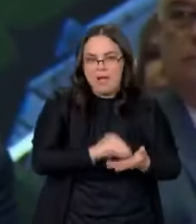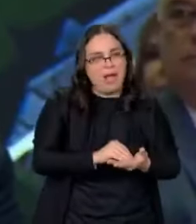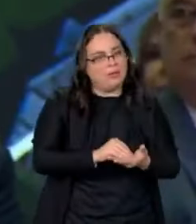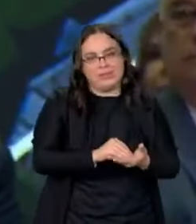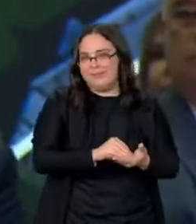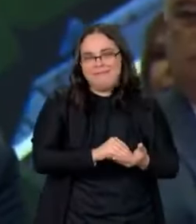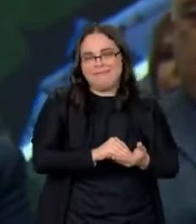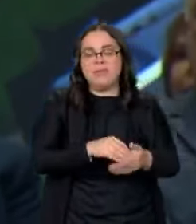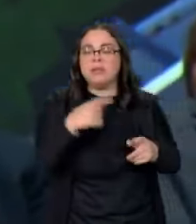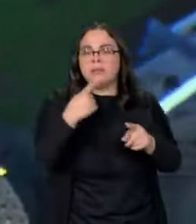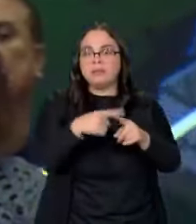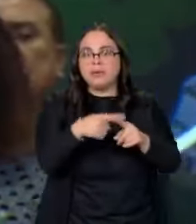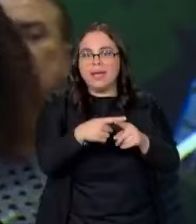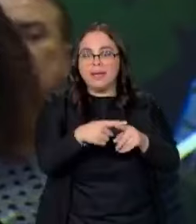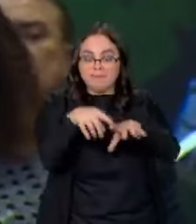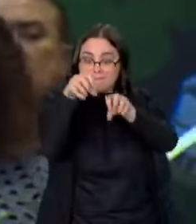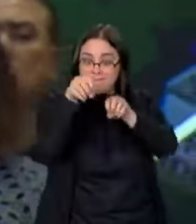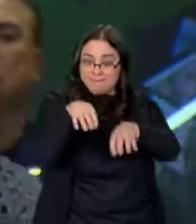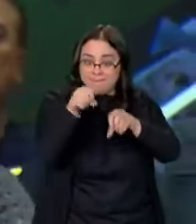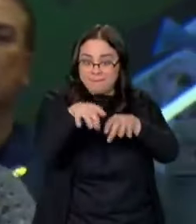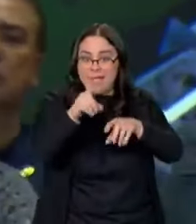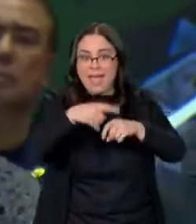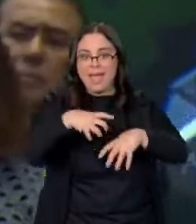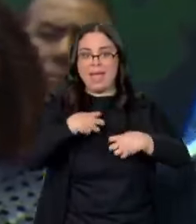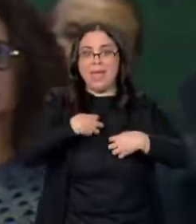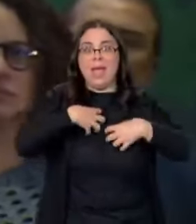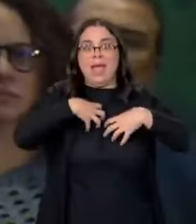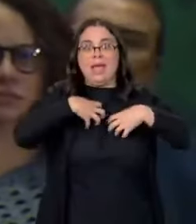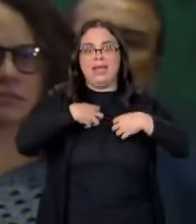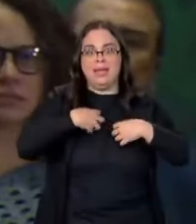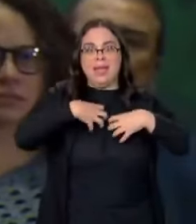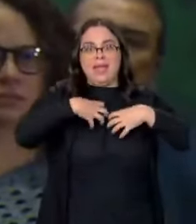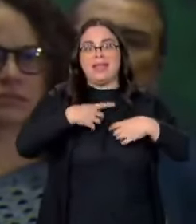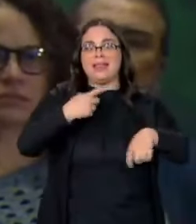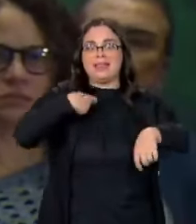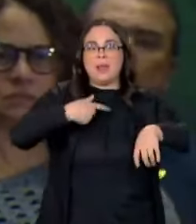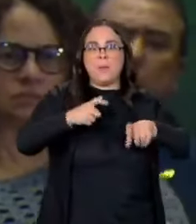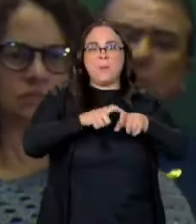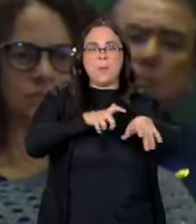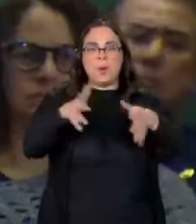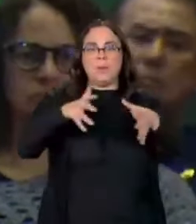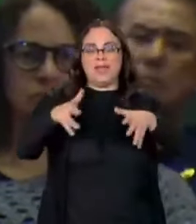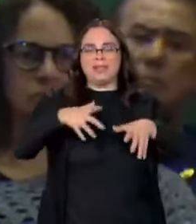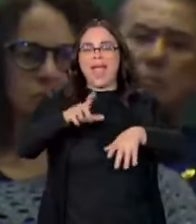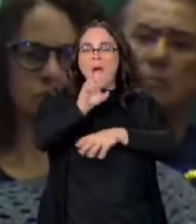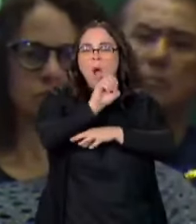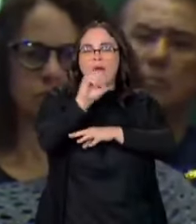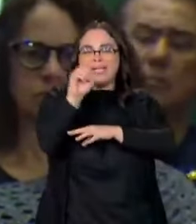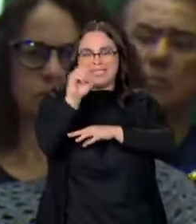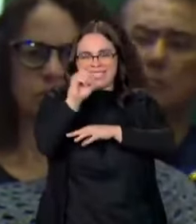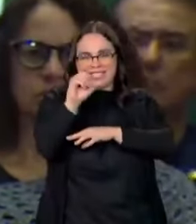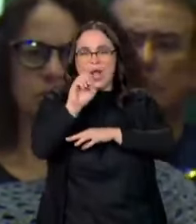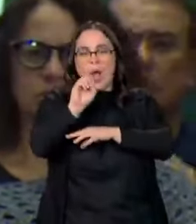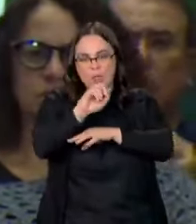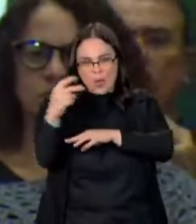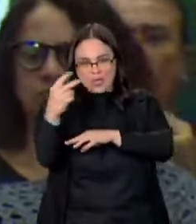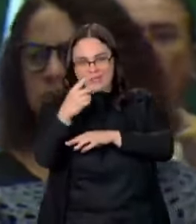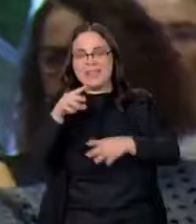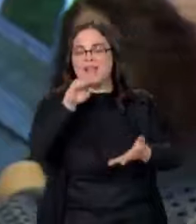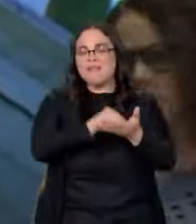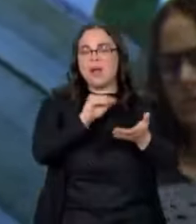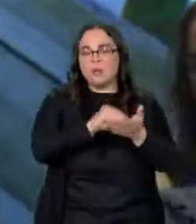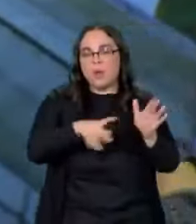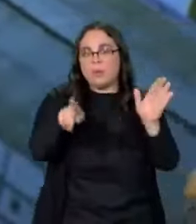porque a educação é o oxigênio que faltou na época da Covid para o povo brasileiro. A educação é